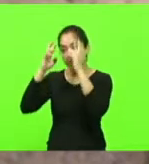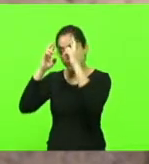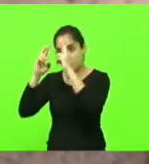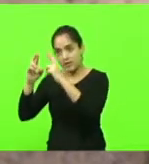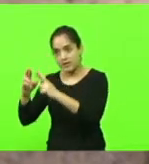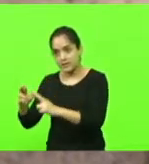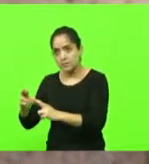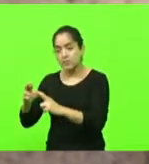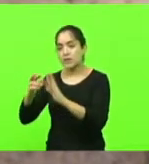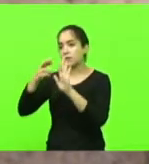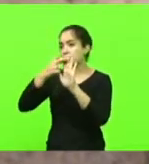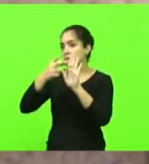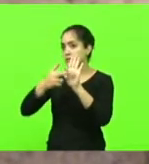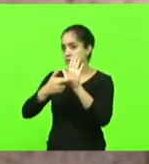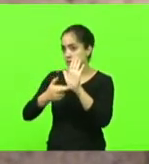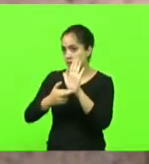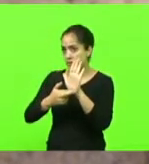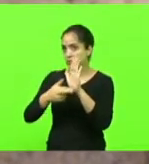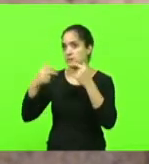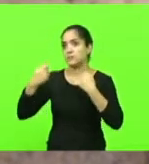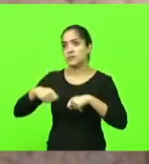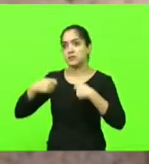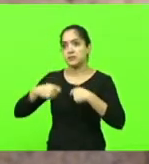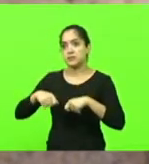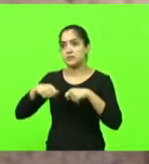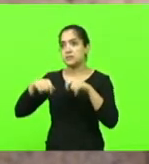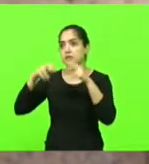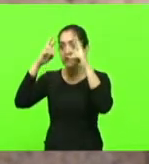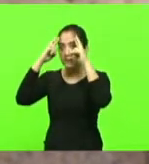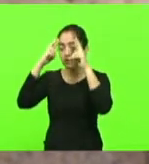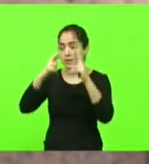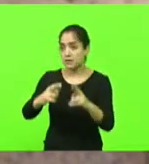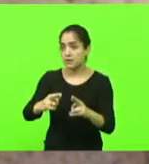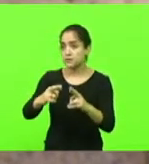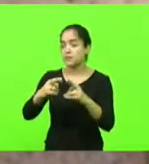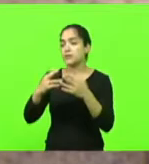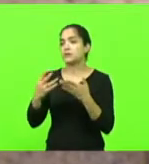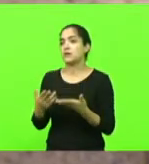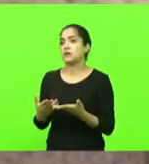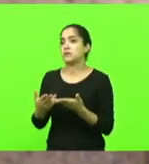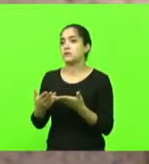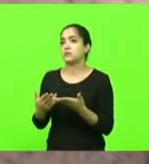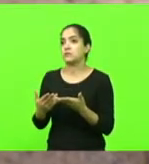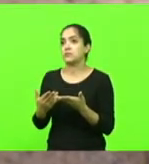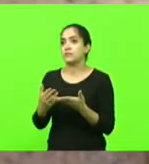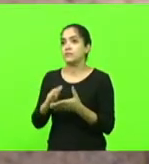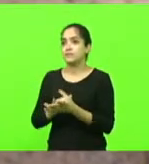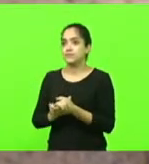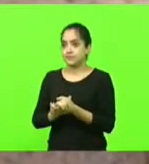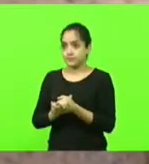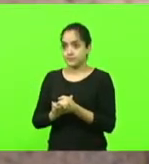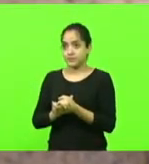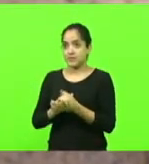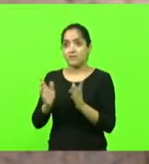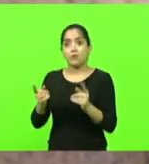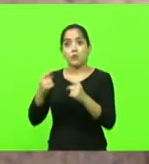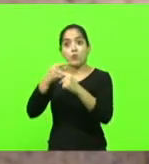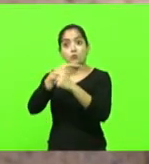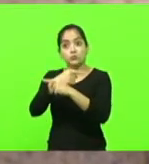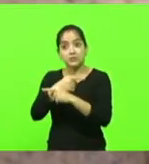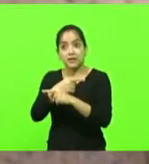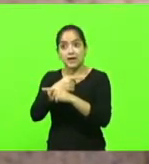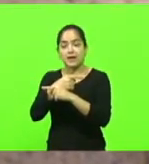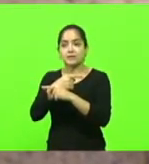desse plenário. Precisa ser respeitado. E, claramente, quando uma normativa infralegal vai contrário ao espírito